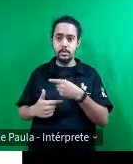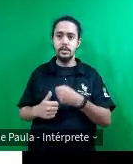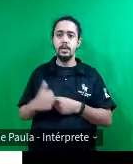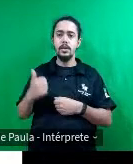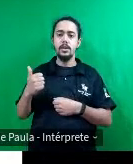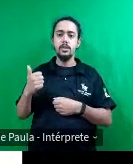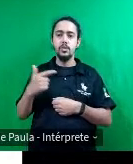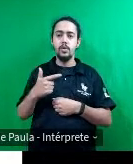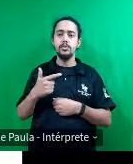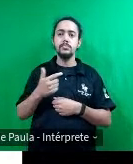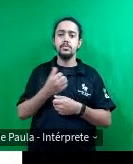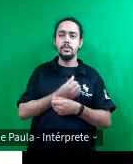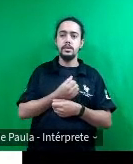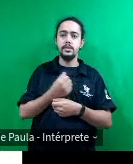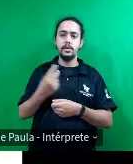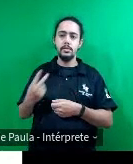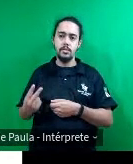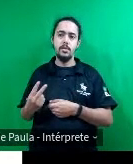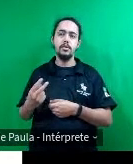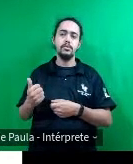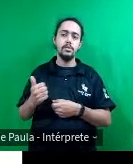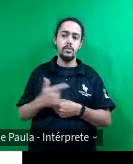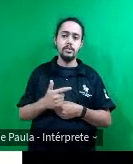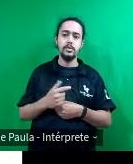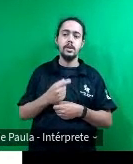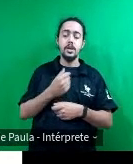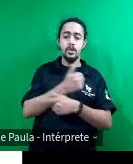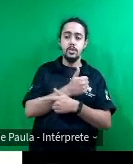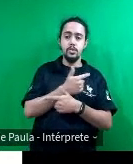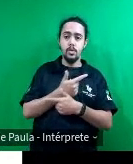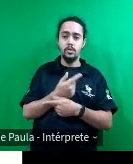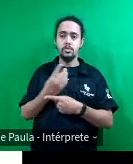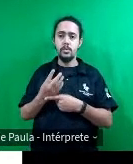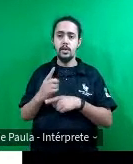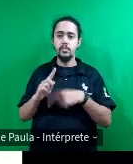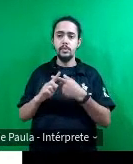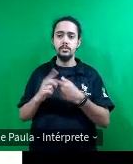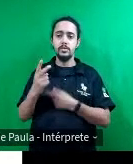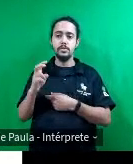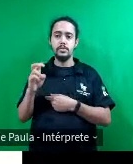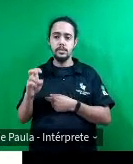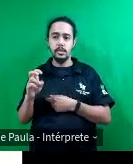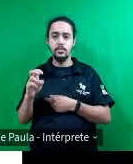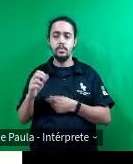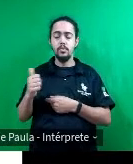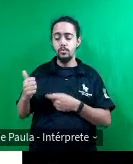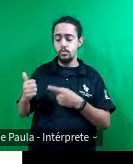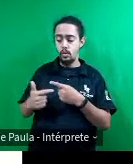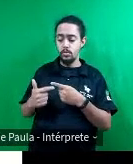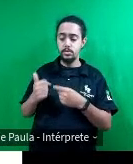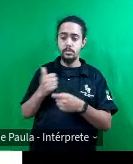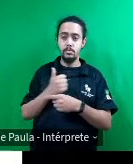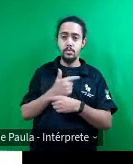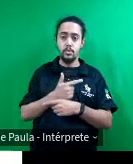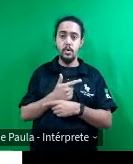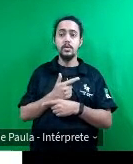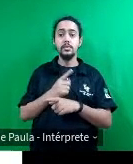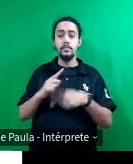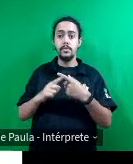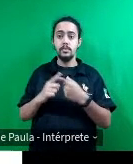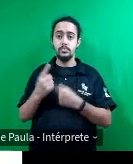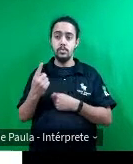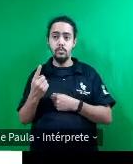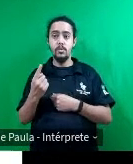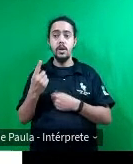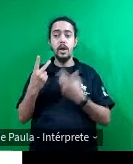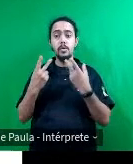2. 12 por 4 dá 3, mais 2, 5. 12 por 12 dá 1 vezes 1 é igual a 1,